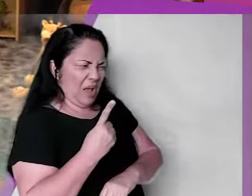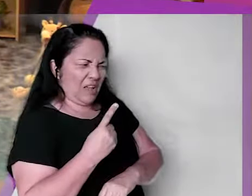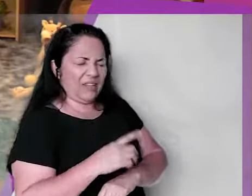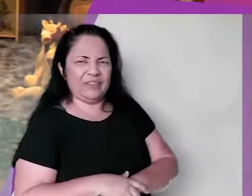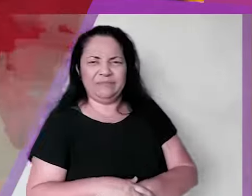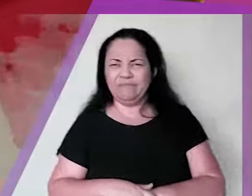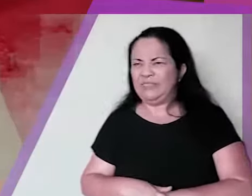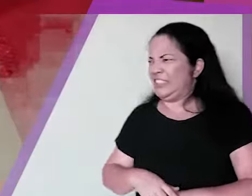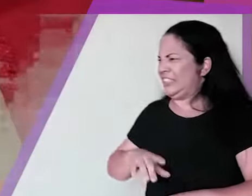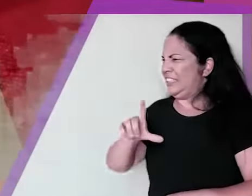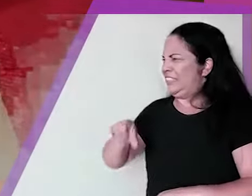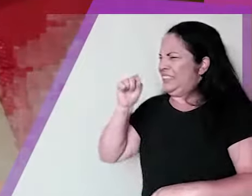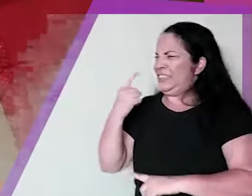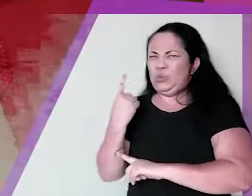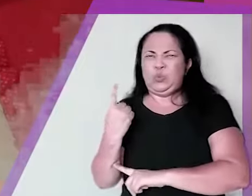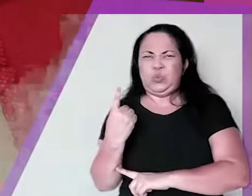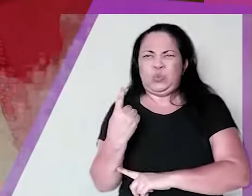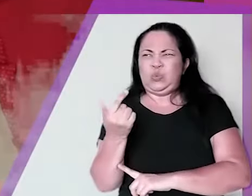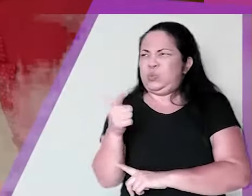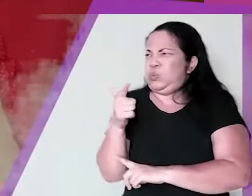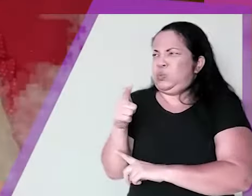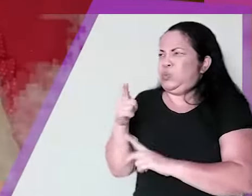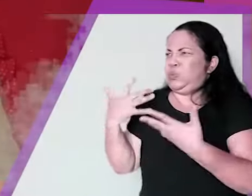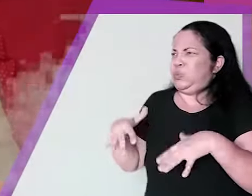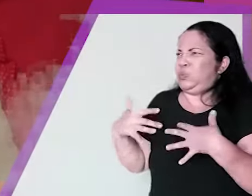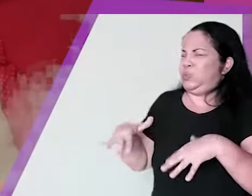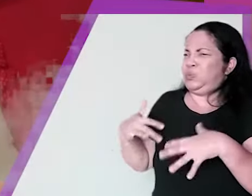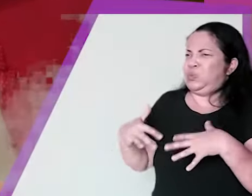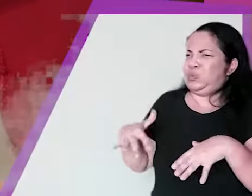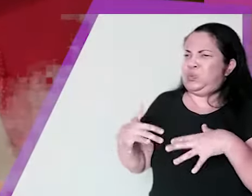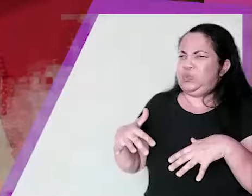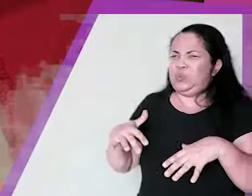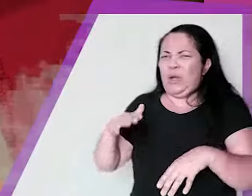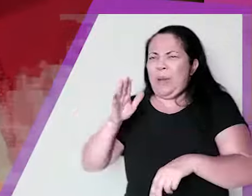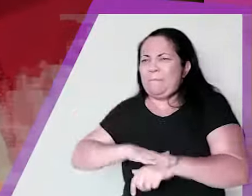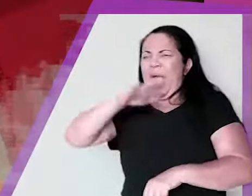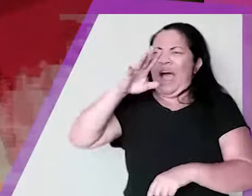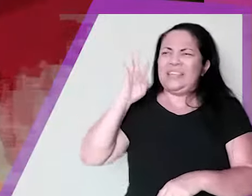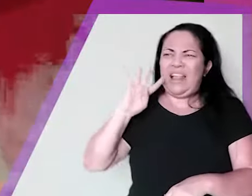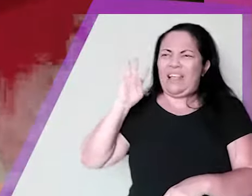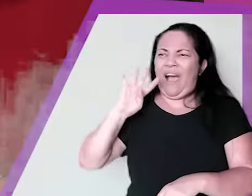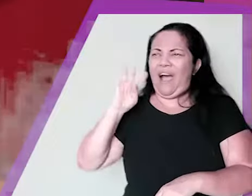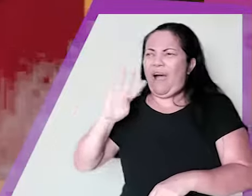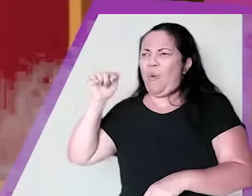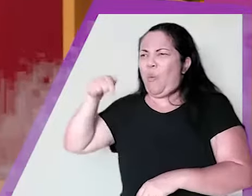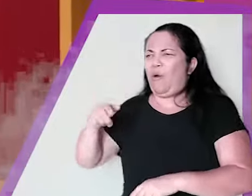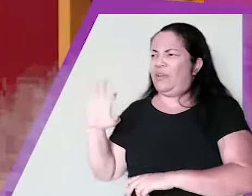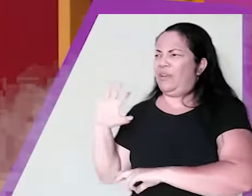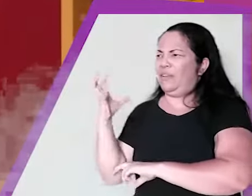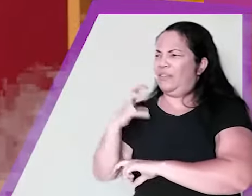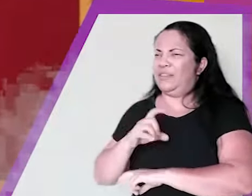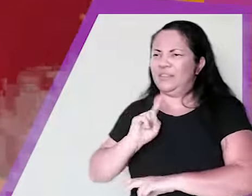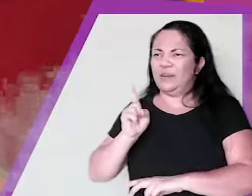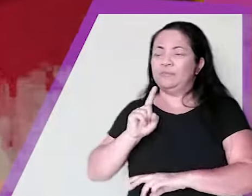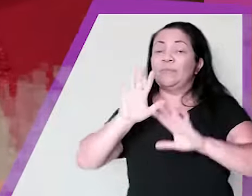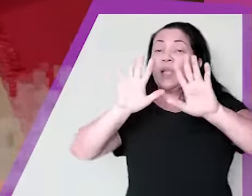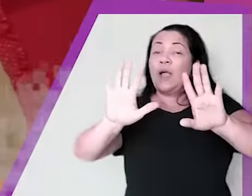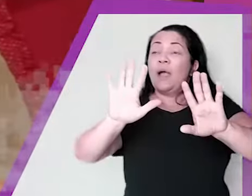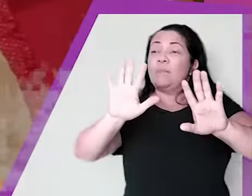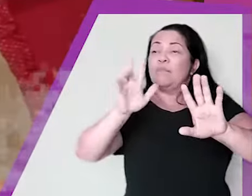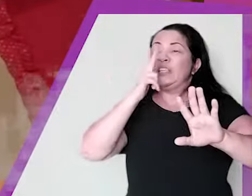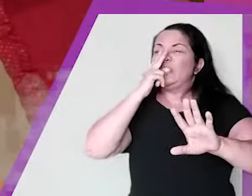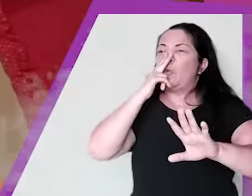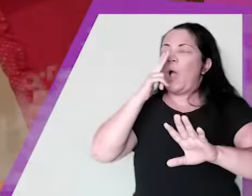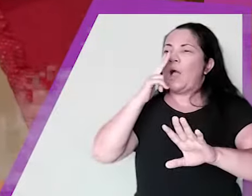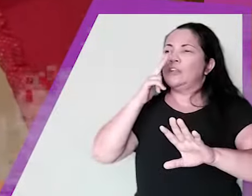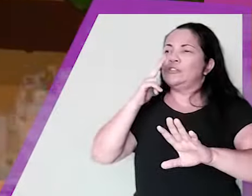cerrado? Tem uma coisa só, será? Não, acho que não tem nenhuma coisa assim única, a coisa mais legal que eu